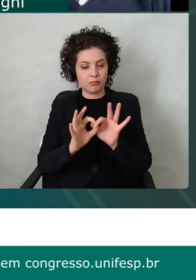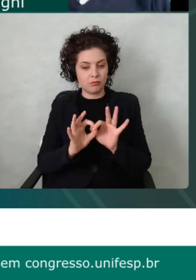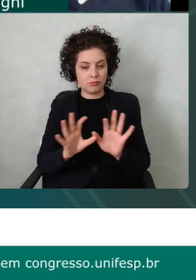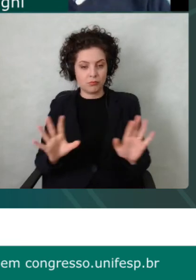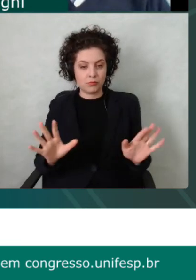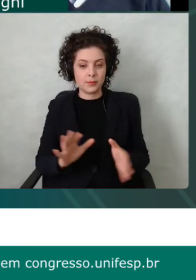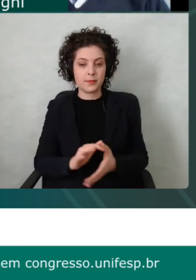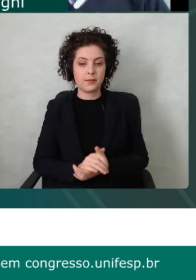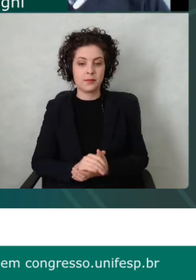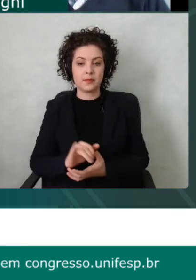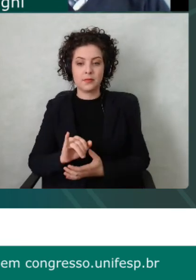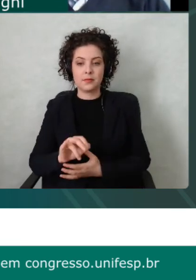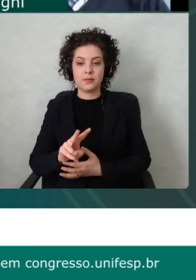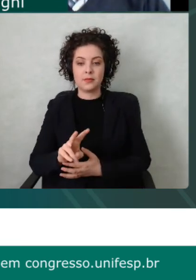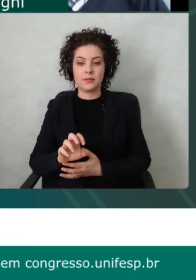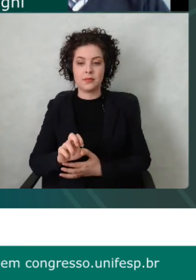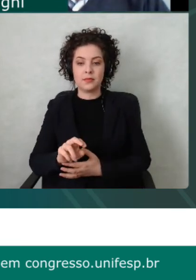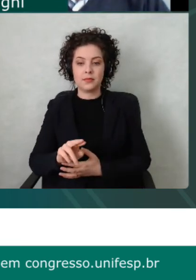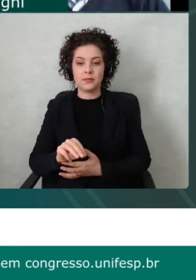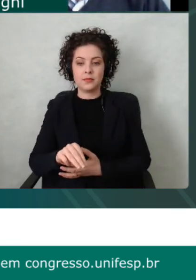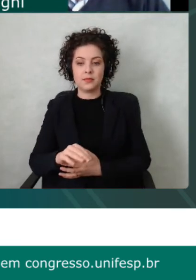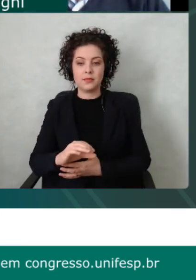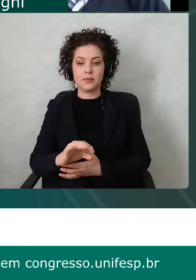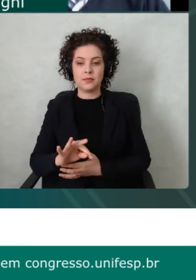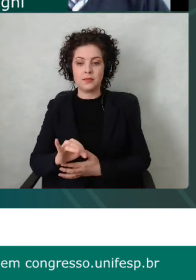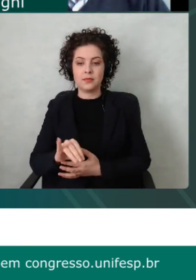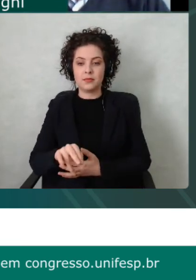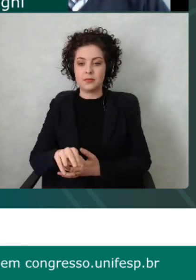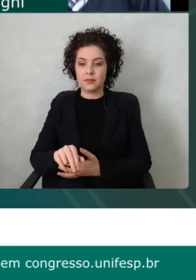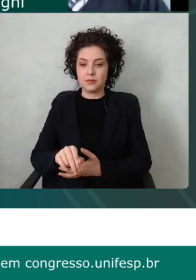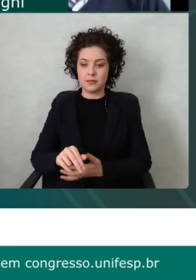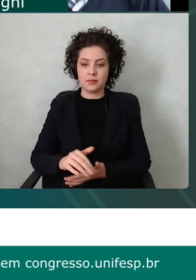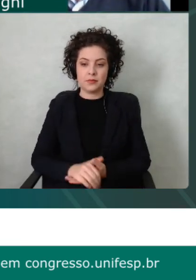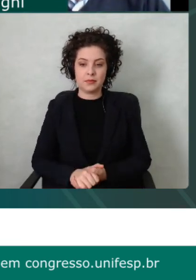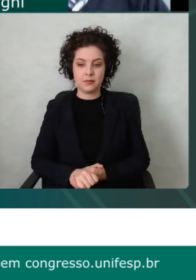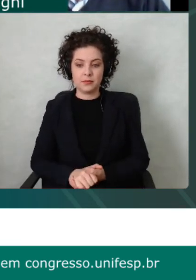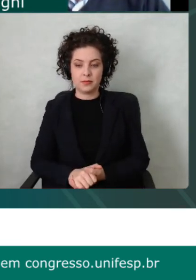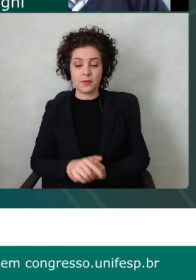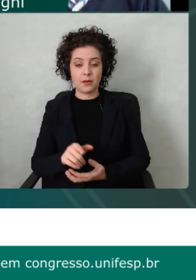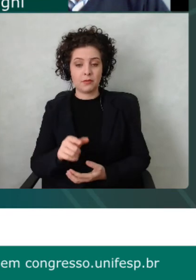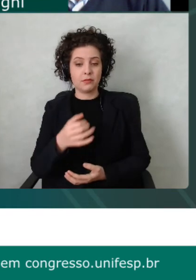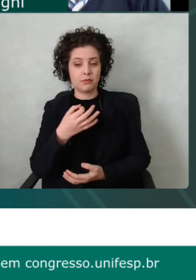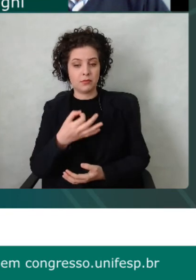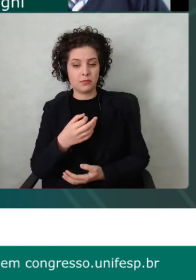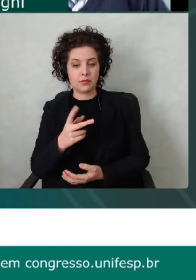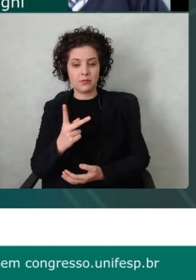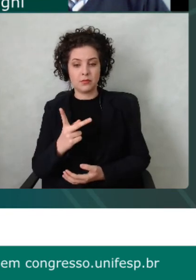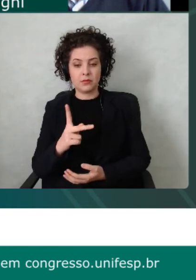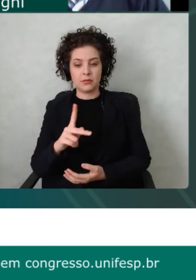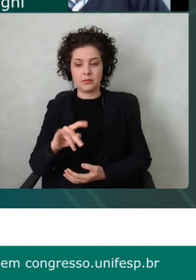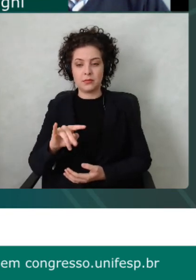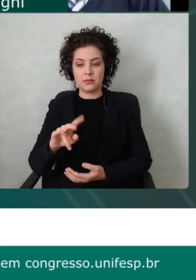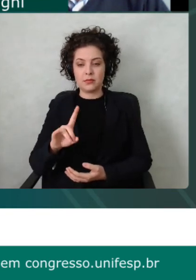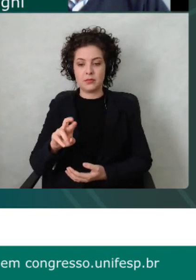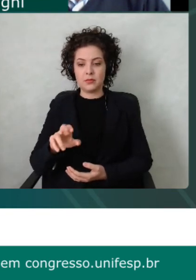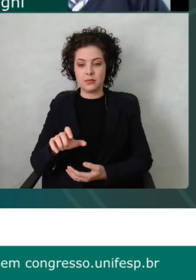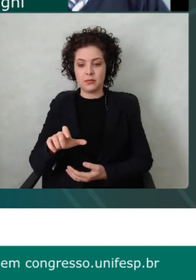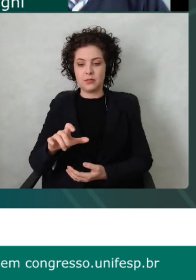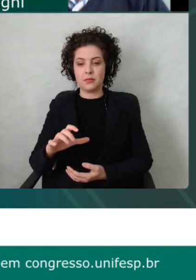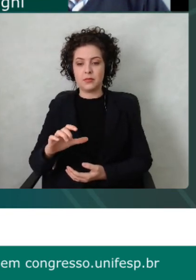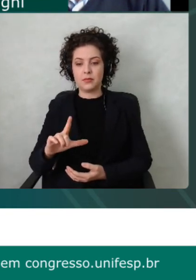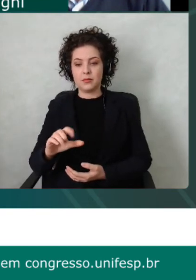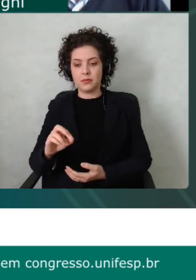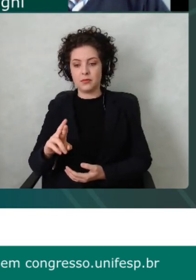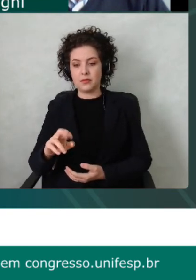ivermectina, já que você colocou que a hidroxicloroquina estaria fora em qualquer ação dos protocolos e dos